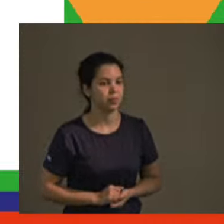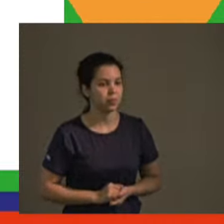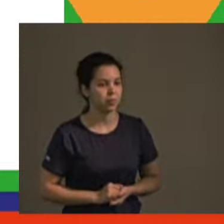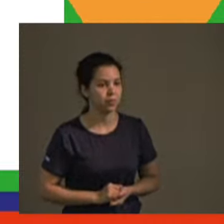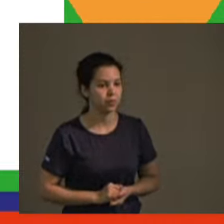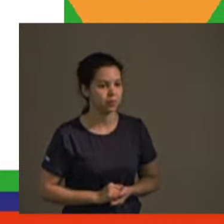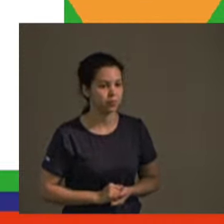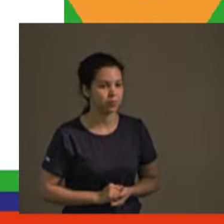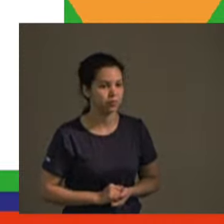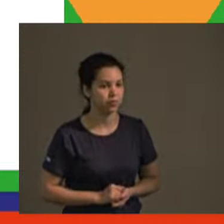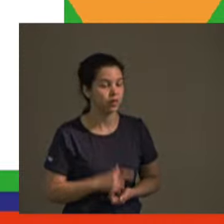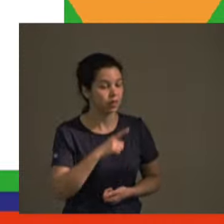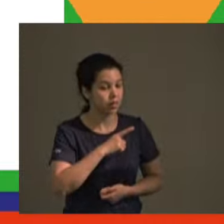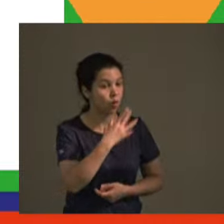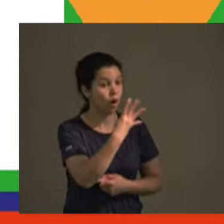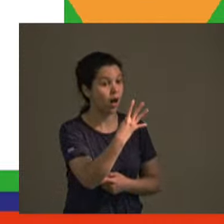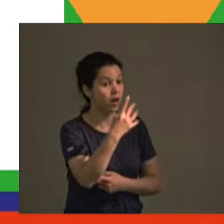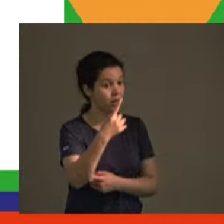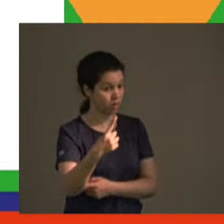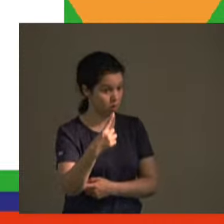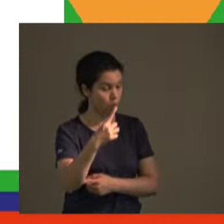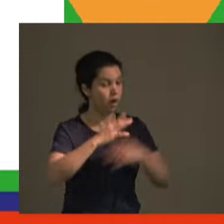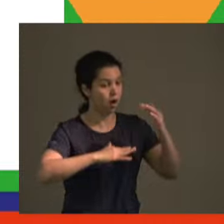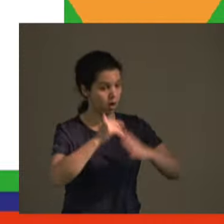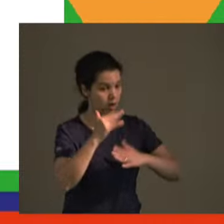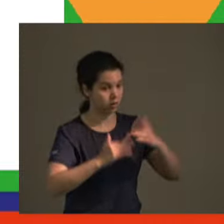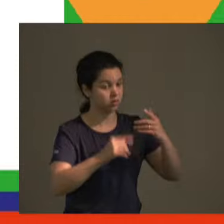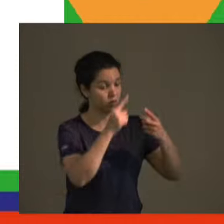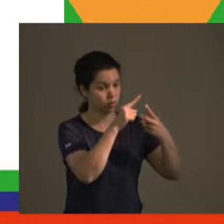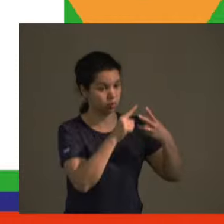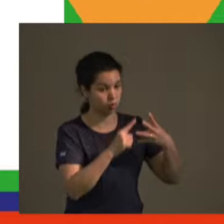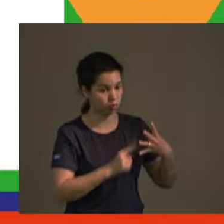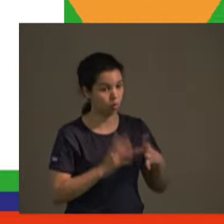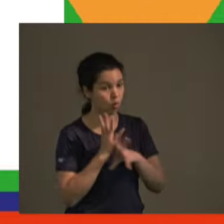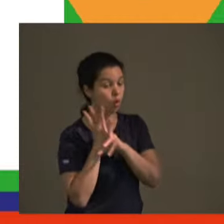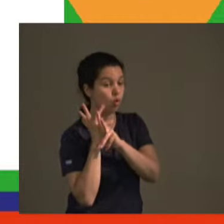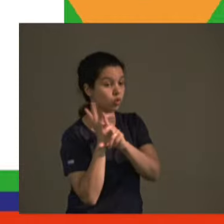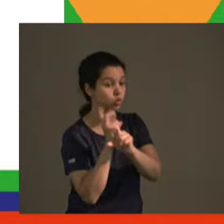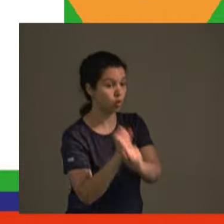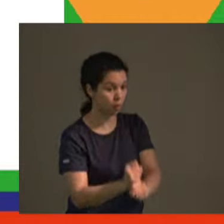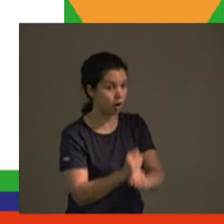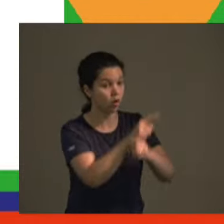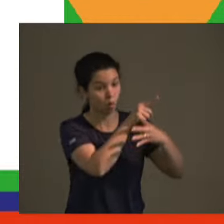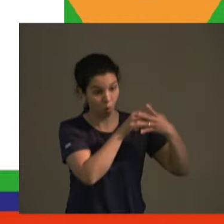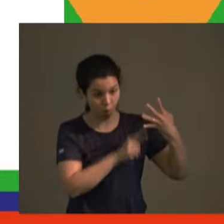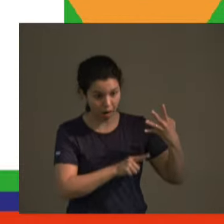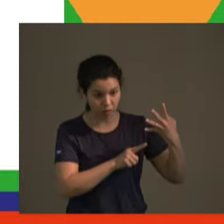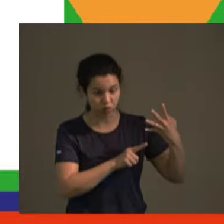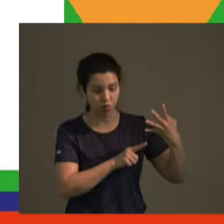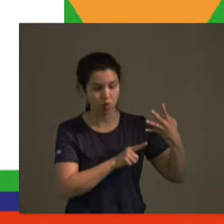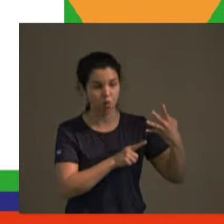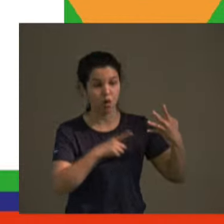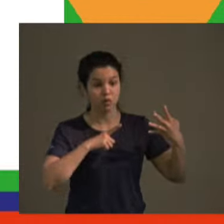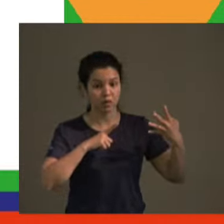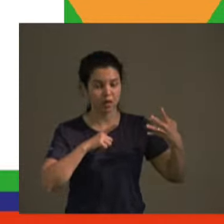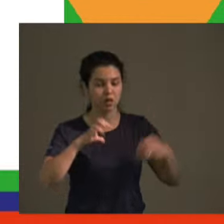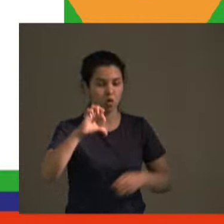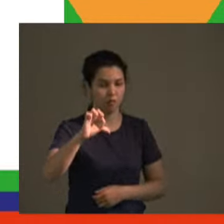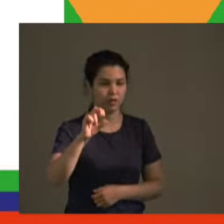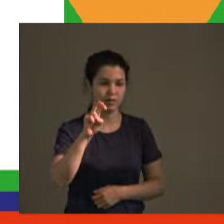totaliza 41 ações. Somando todas essas dos quatro eixos, nós temos